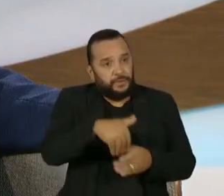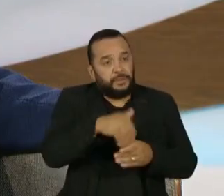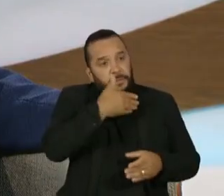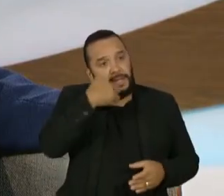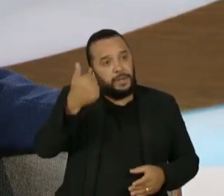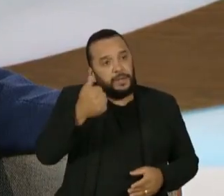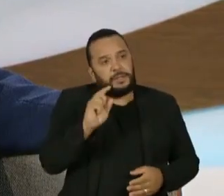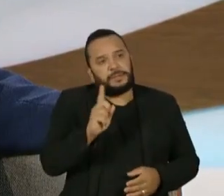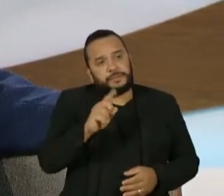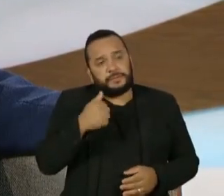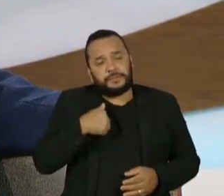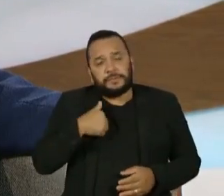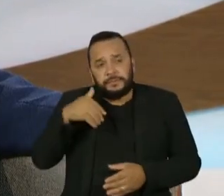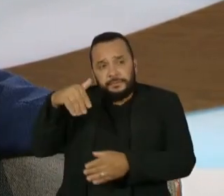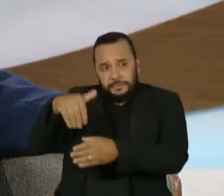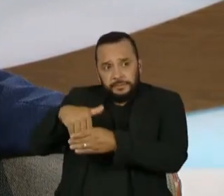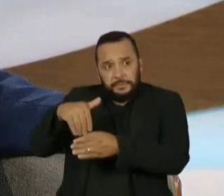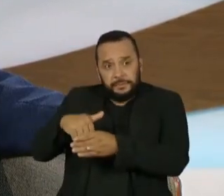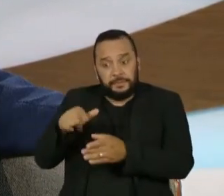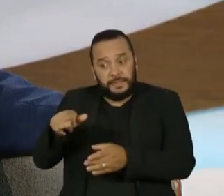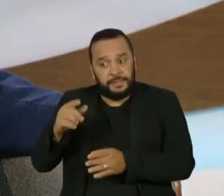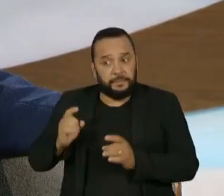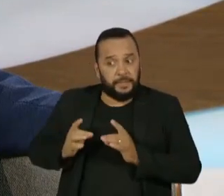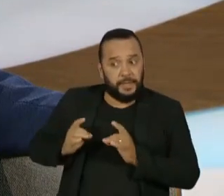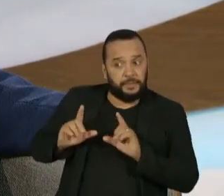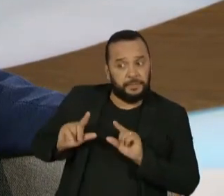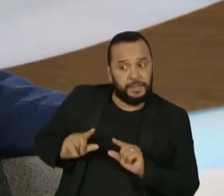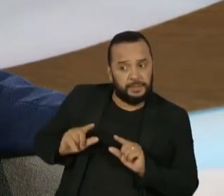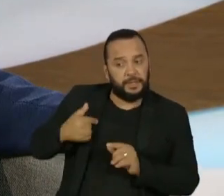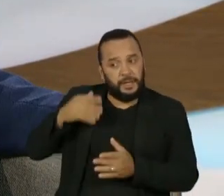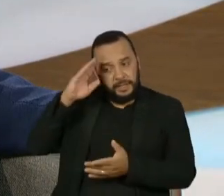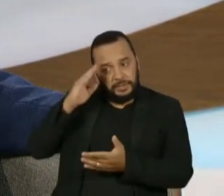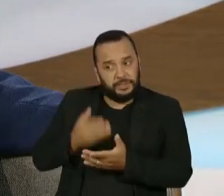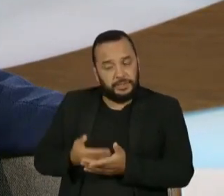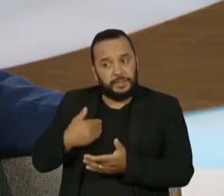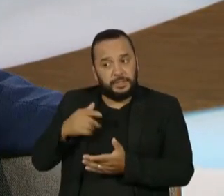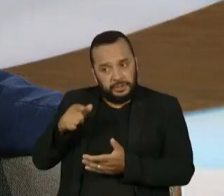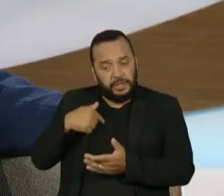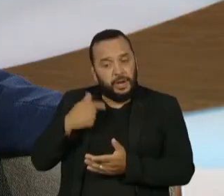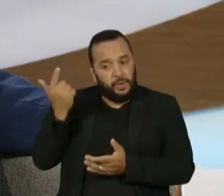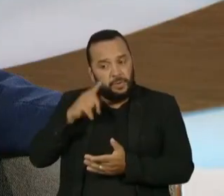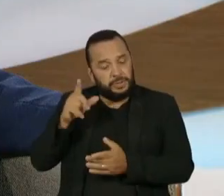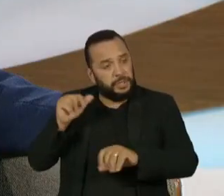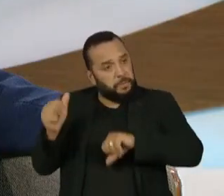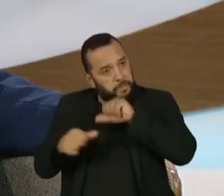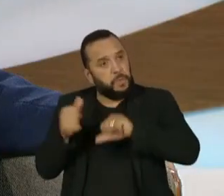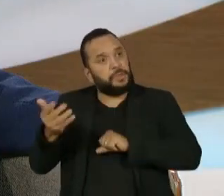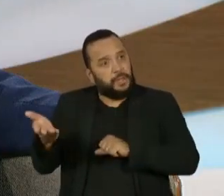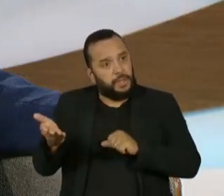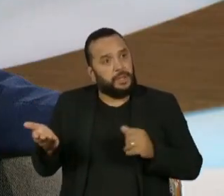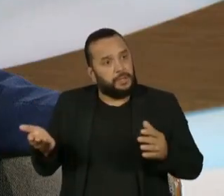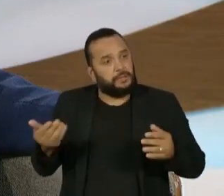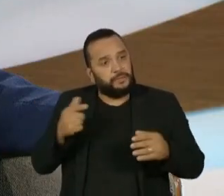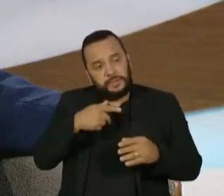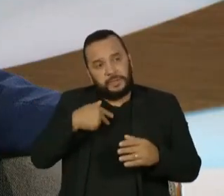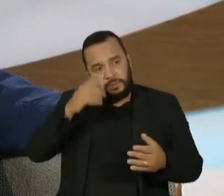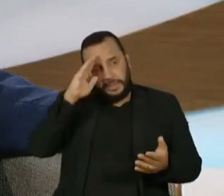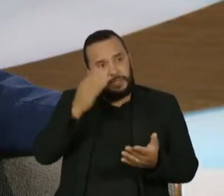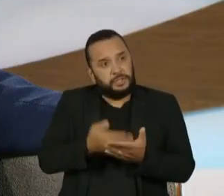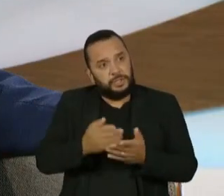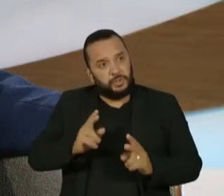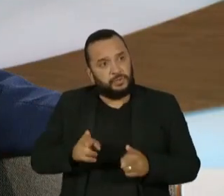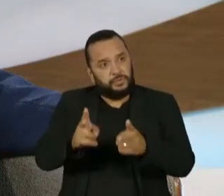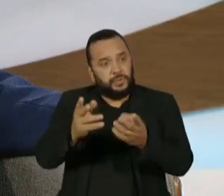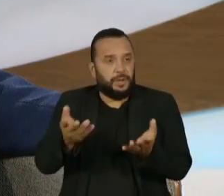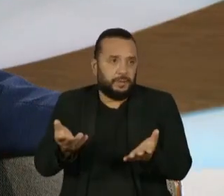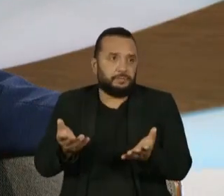vota por aquele que você tem menos temor, aquele que você acredita que vai se contrapor, ou que você de alguma forma não acredita que deva